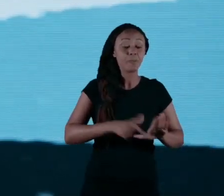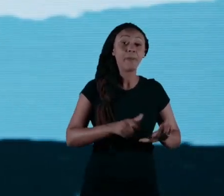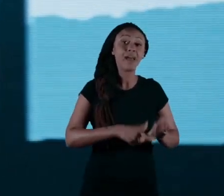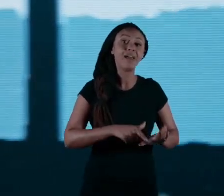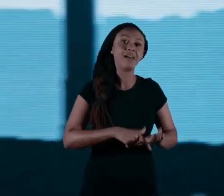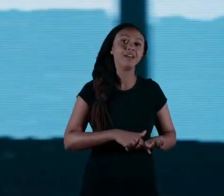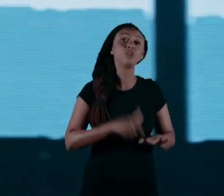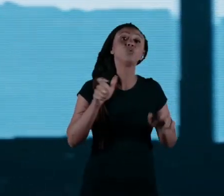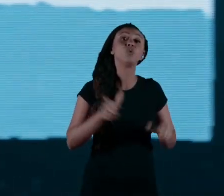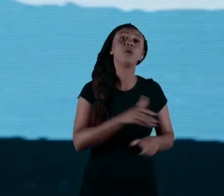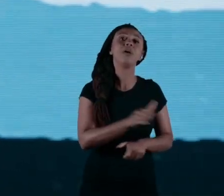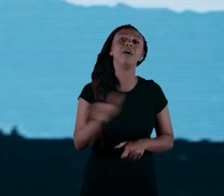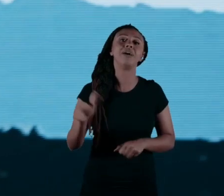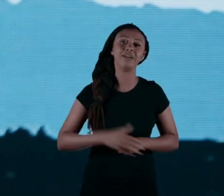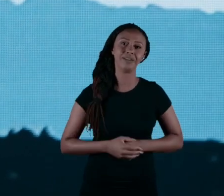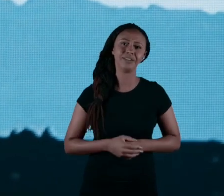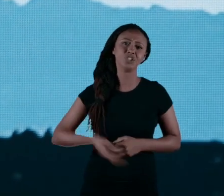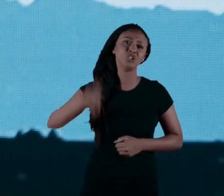dia.